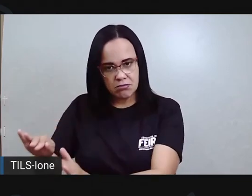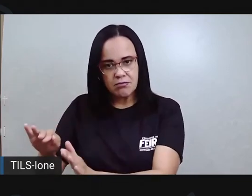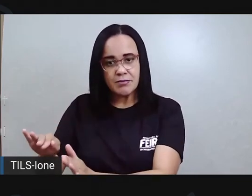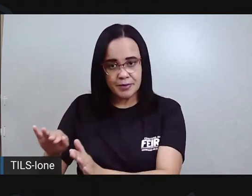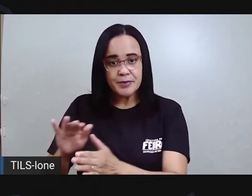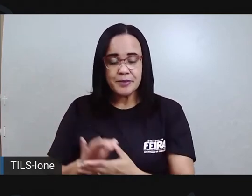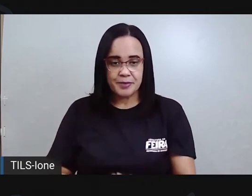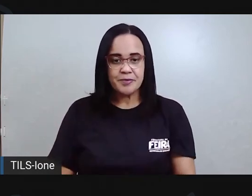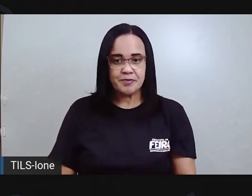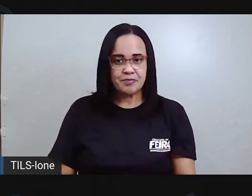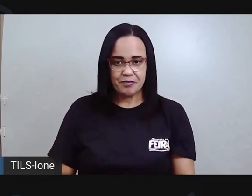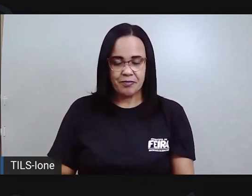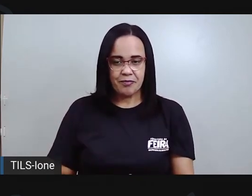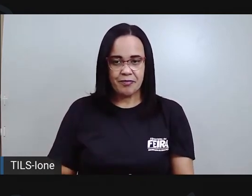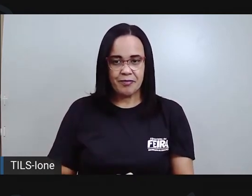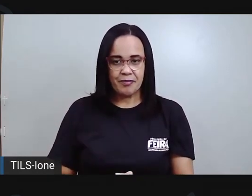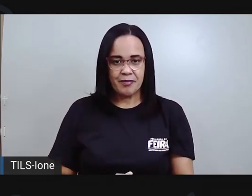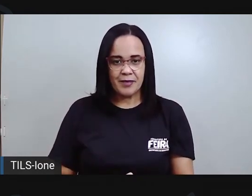colocar ele aqui para secar.